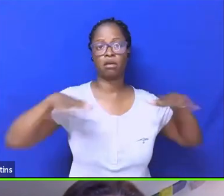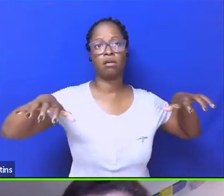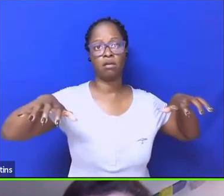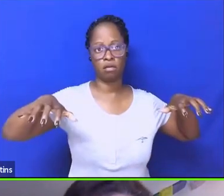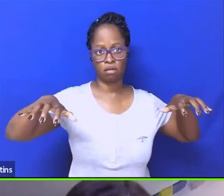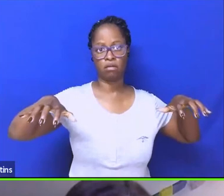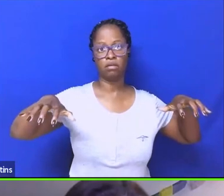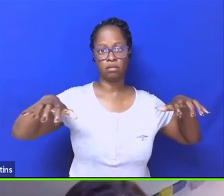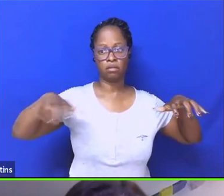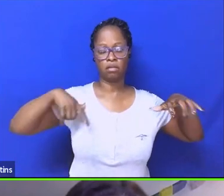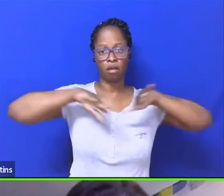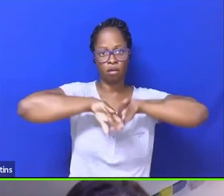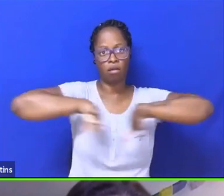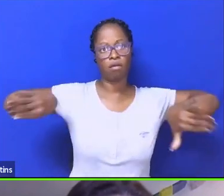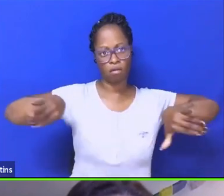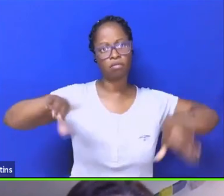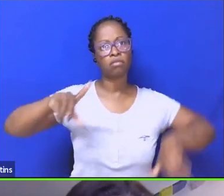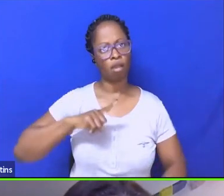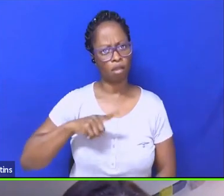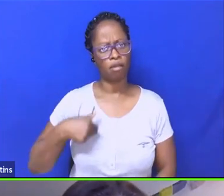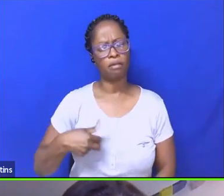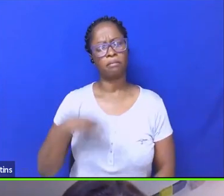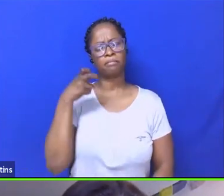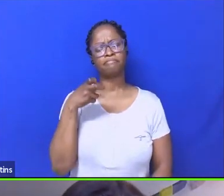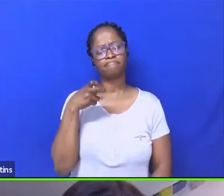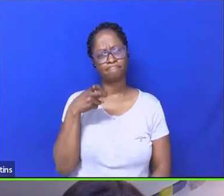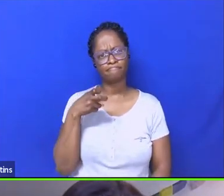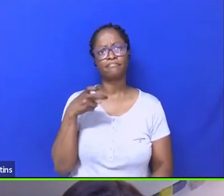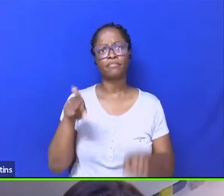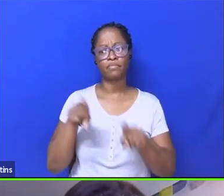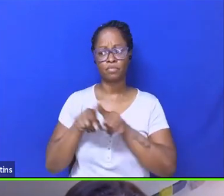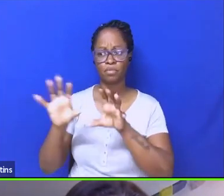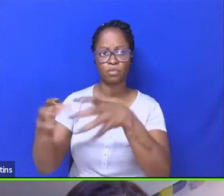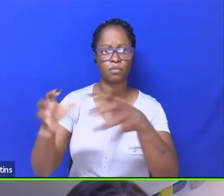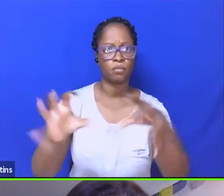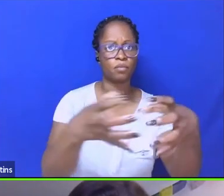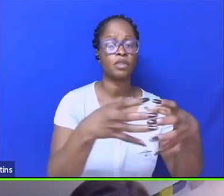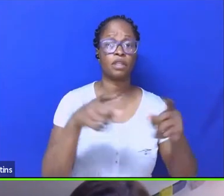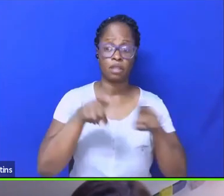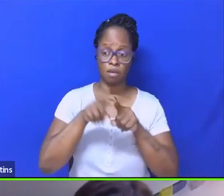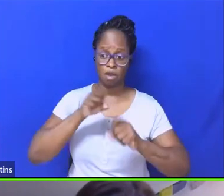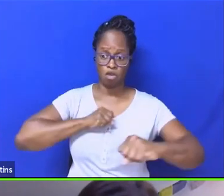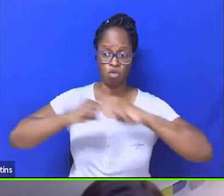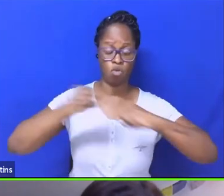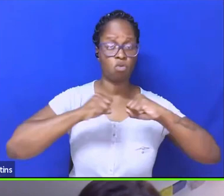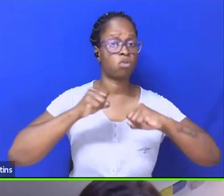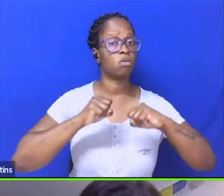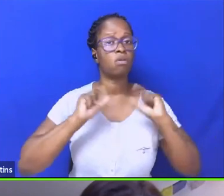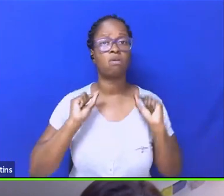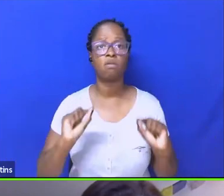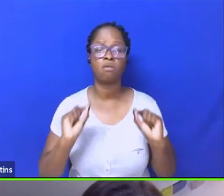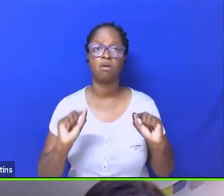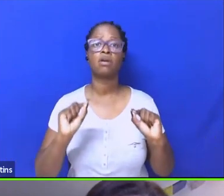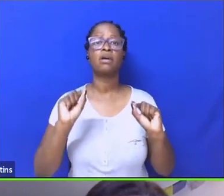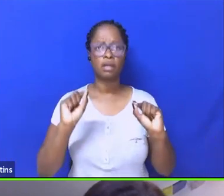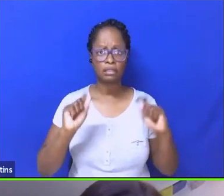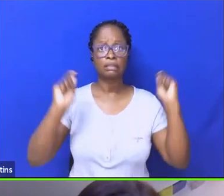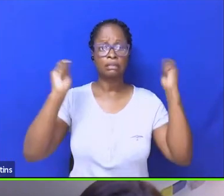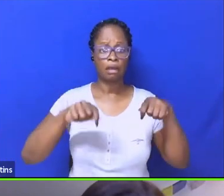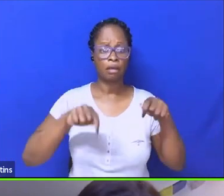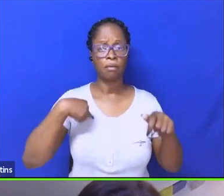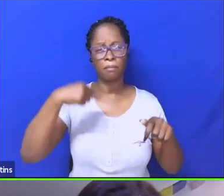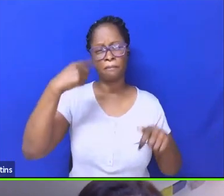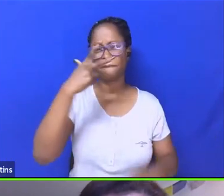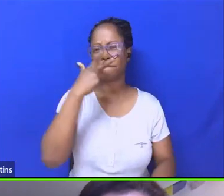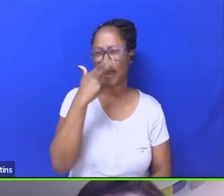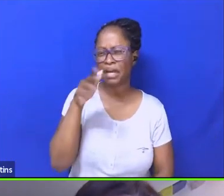de classe de luta que supone como que a lei se ensina como que